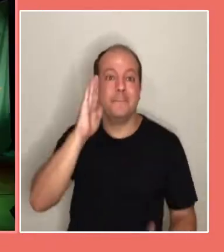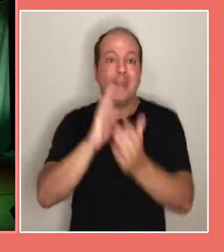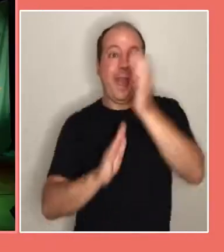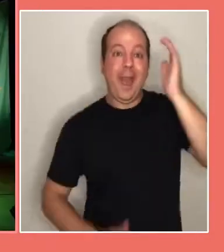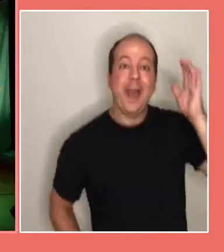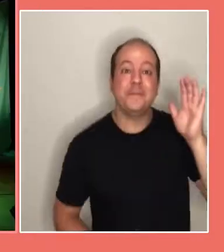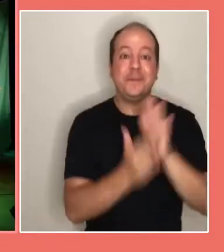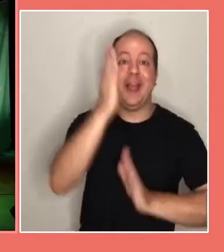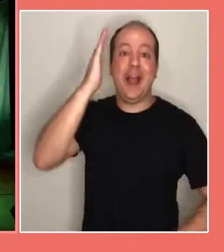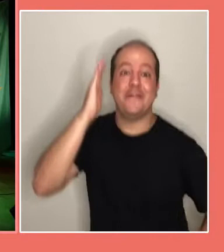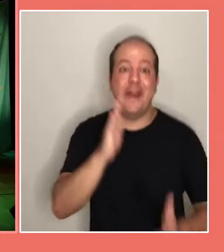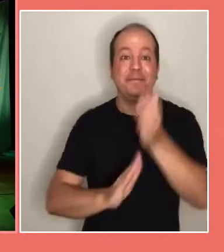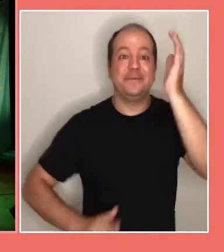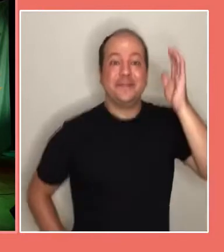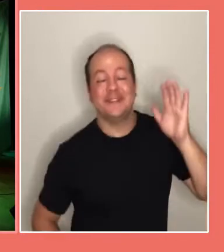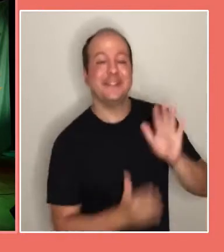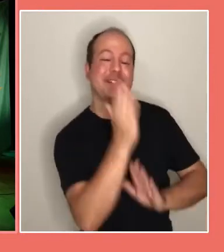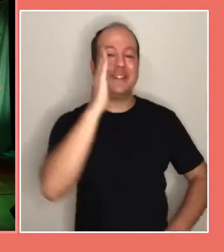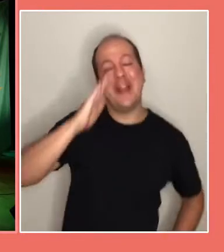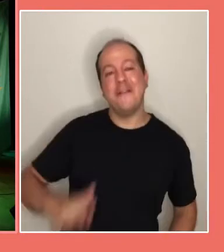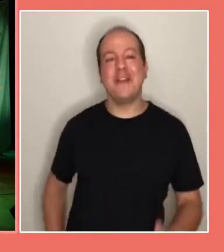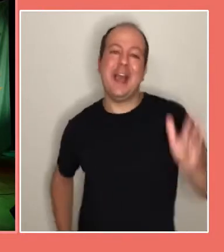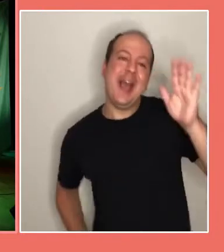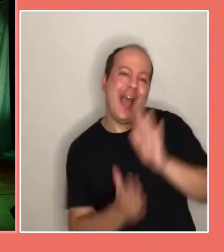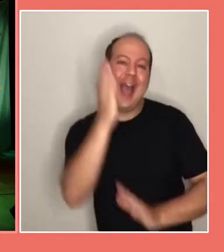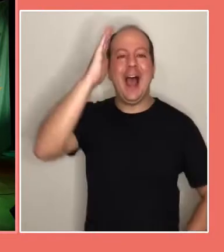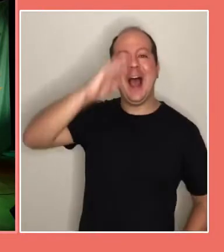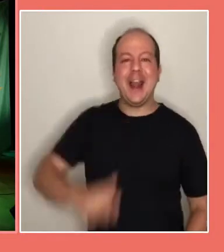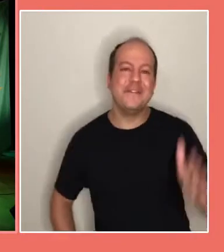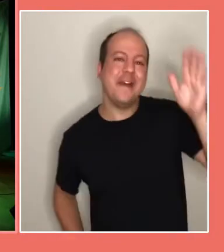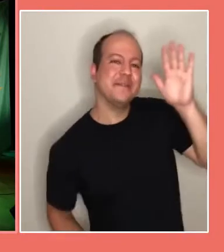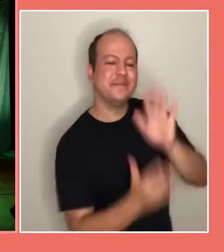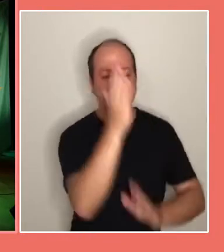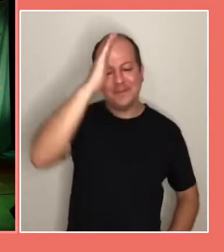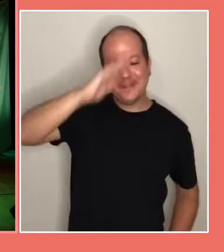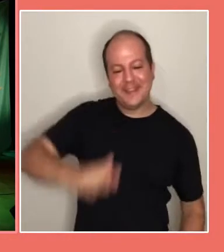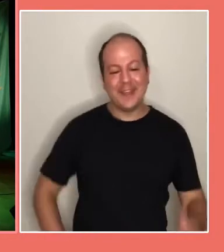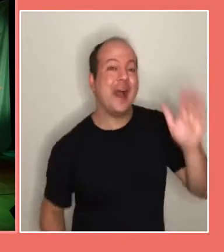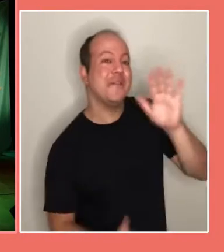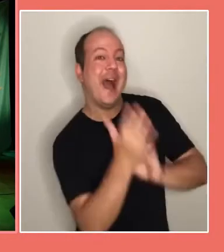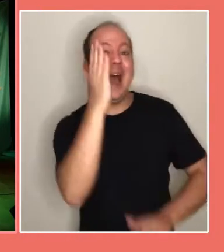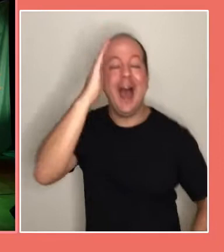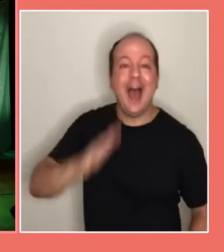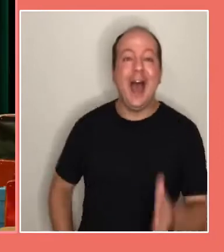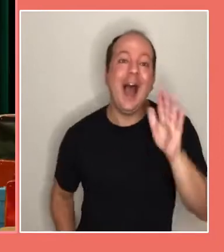É funga, aláfia. Axé, é funga, aláfia. Axé, é